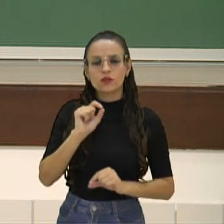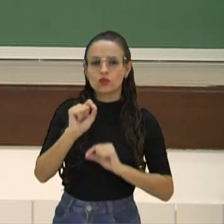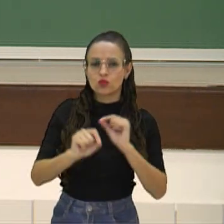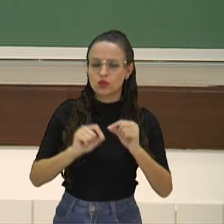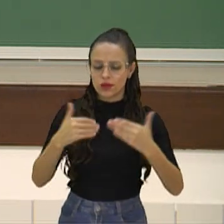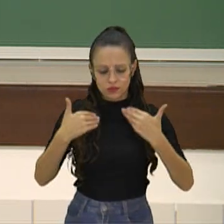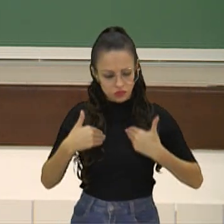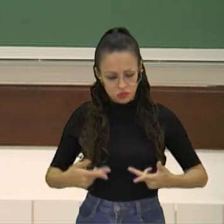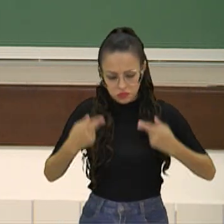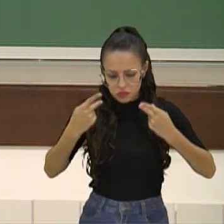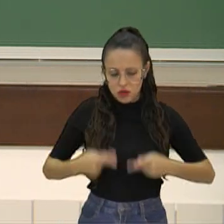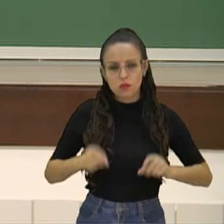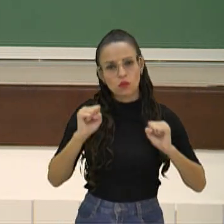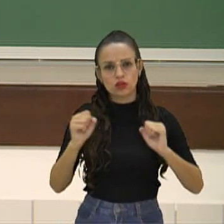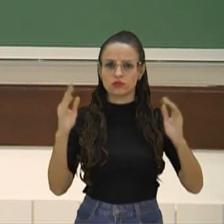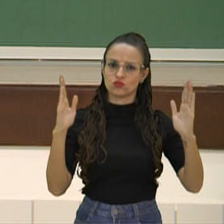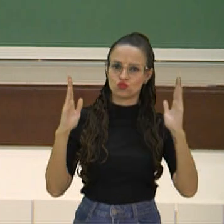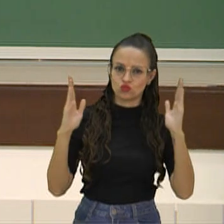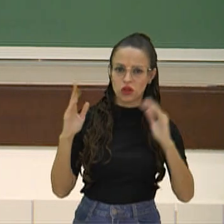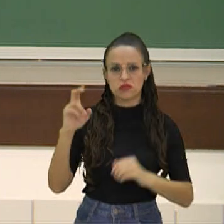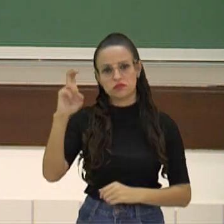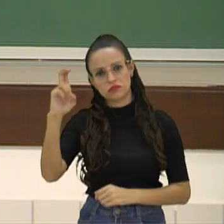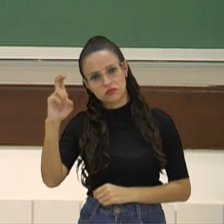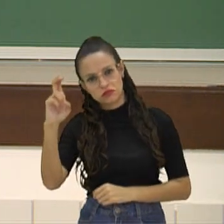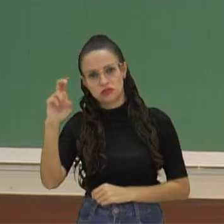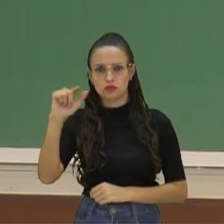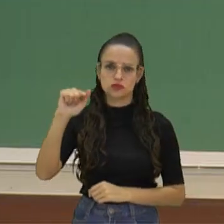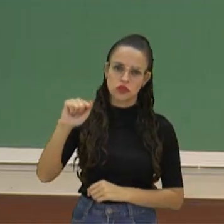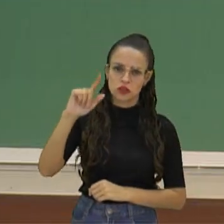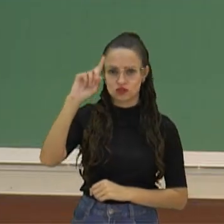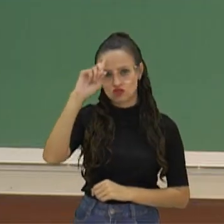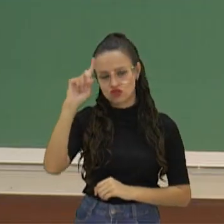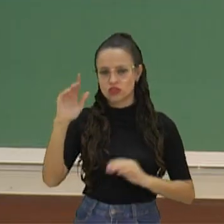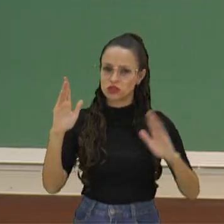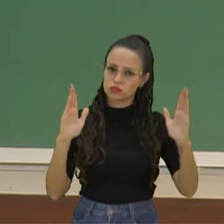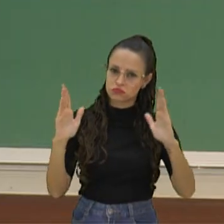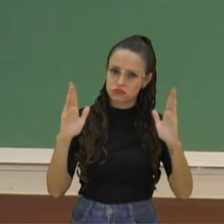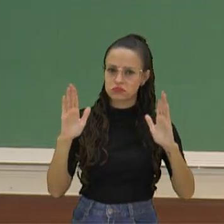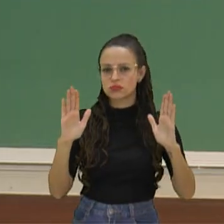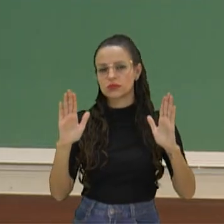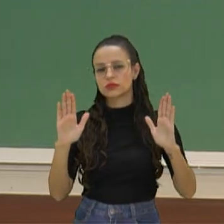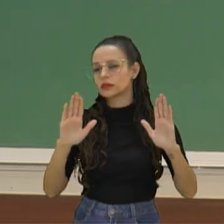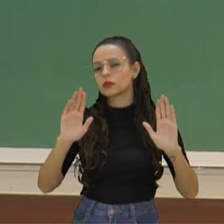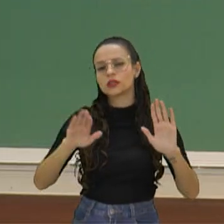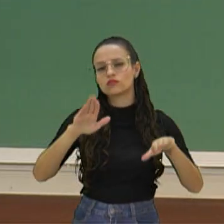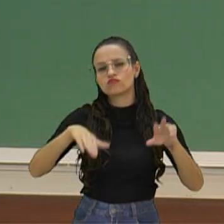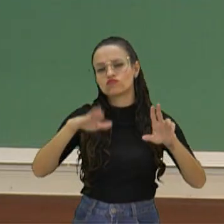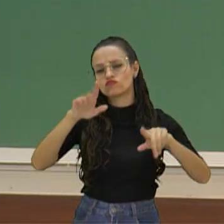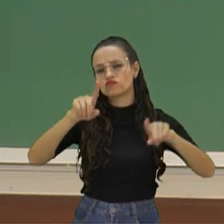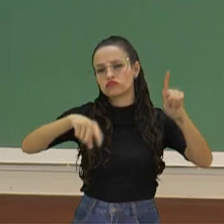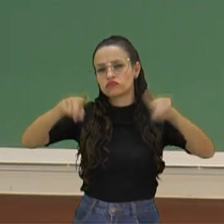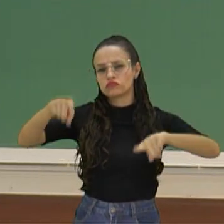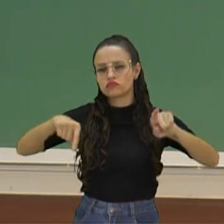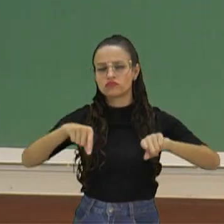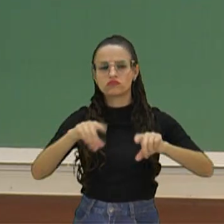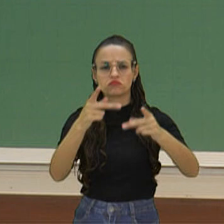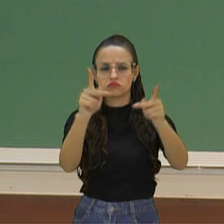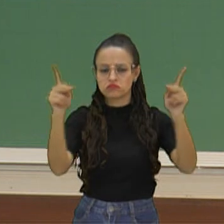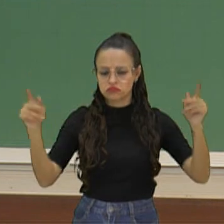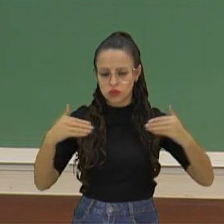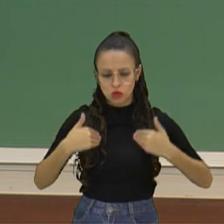o organismo, né, ele pode durar 5 a 7 dias ou até menos conforme o organismo, né? É bastante variável essa questão